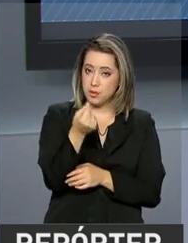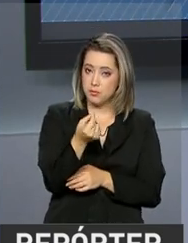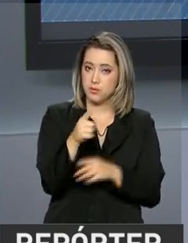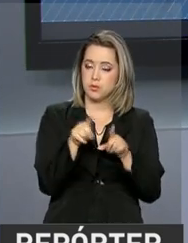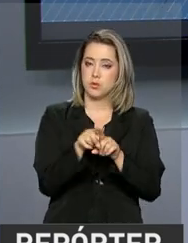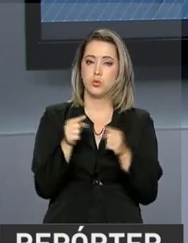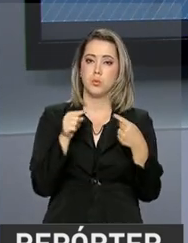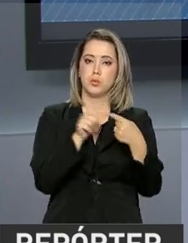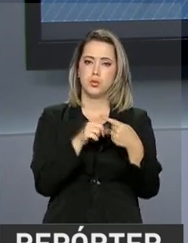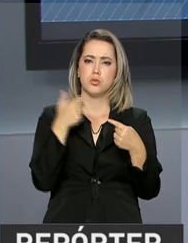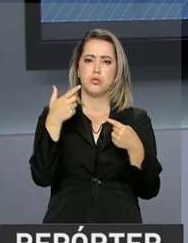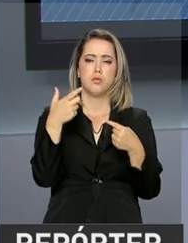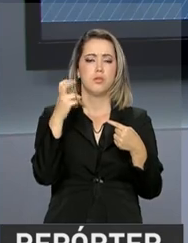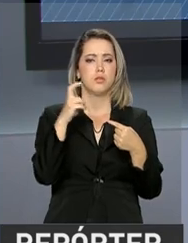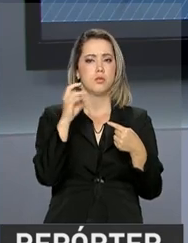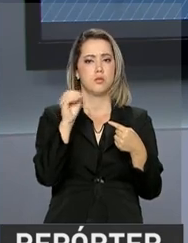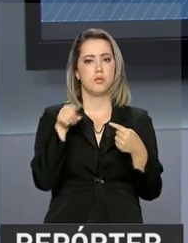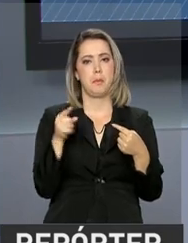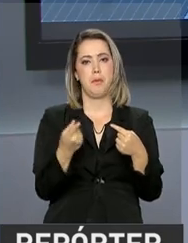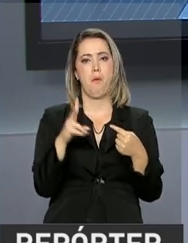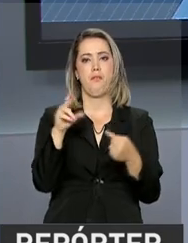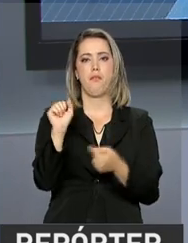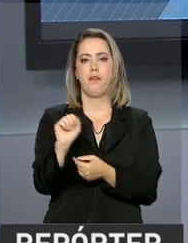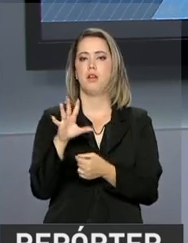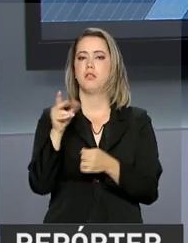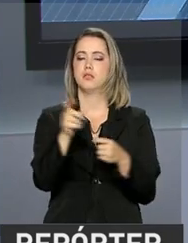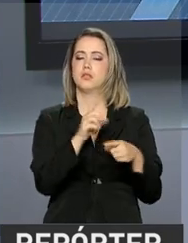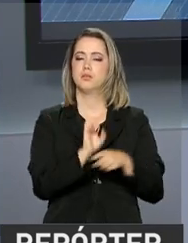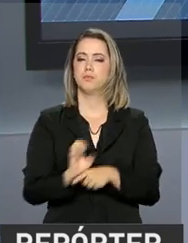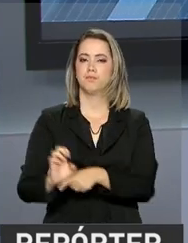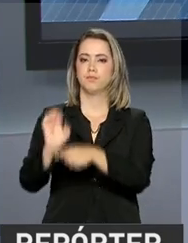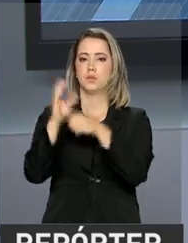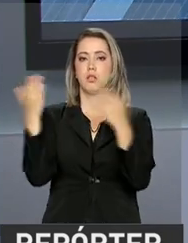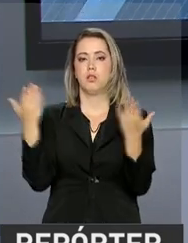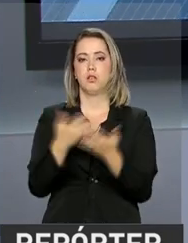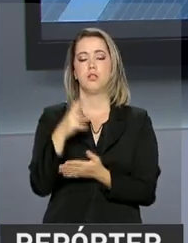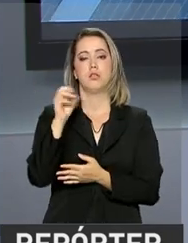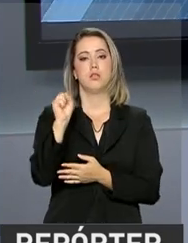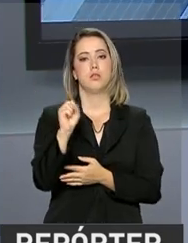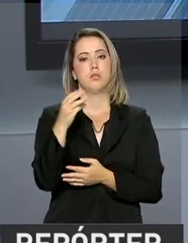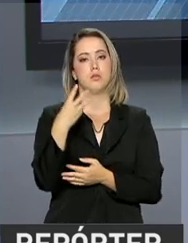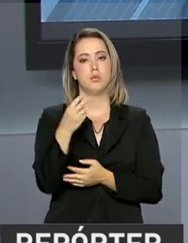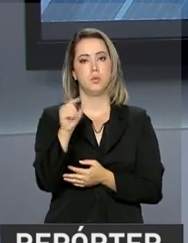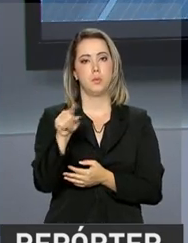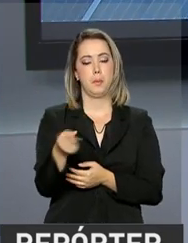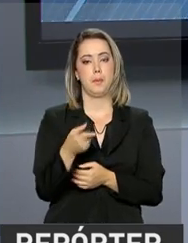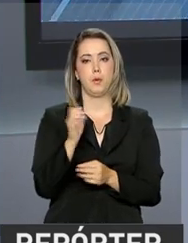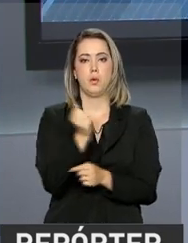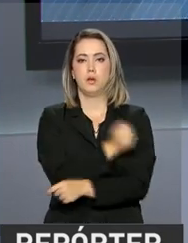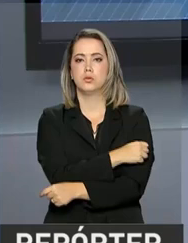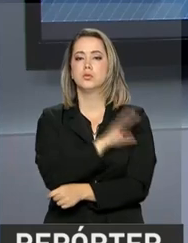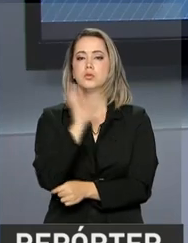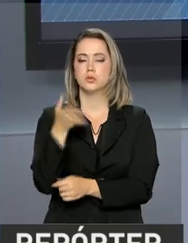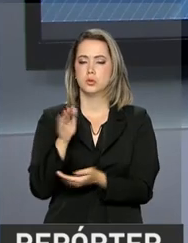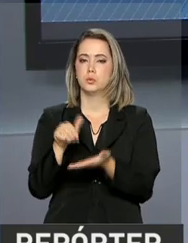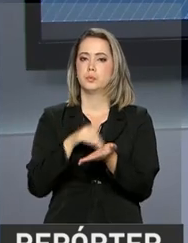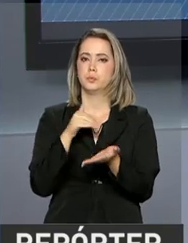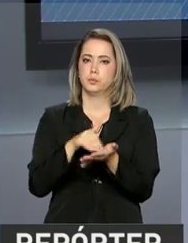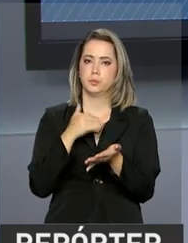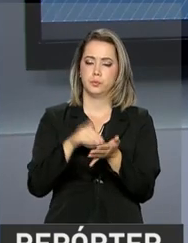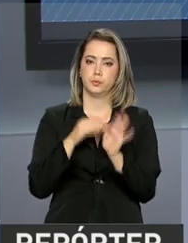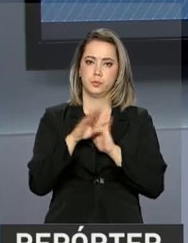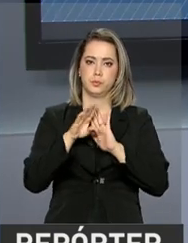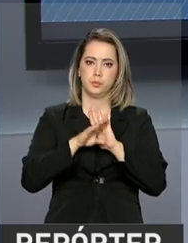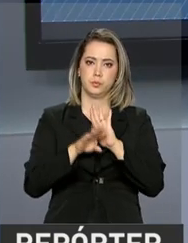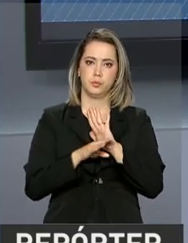de 250.000 vagas em todos os estados até agora cerca de 830.000 estudantes já fazem parte